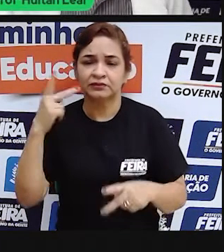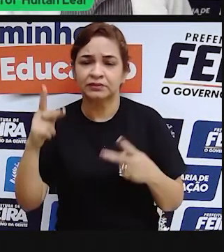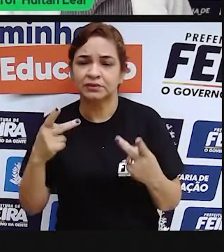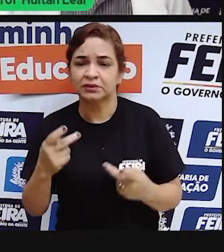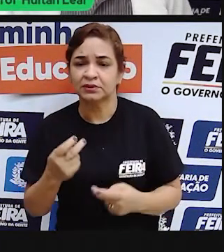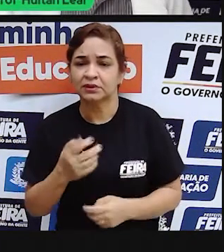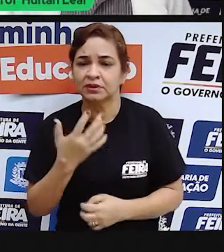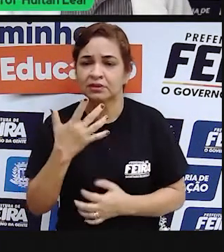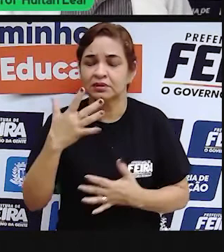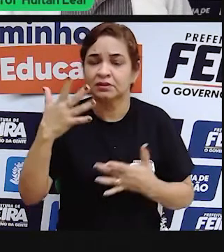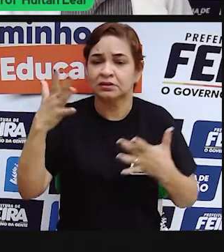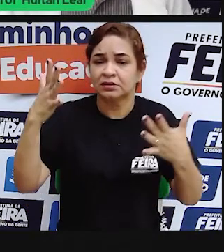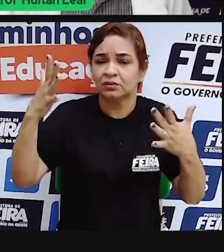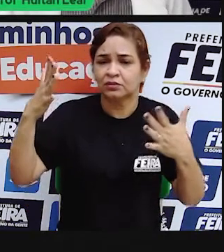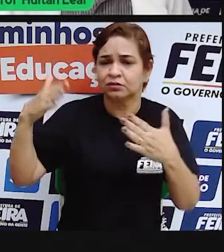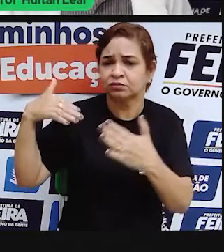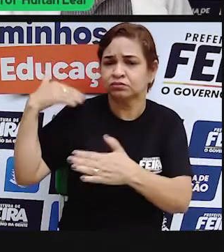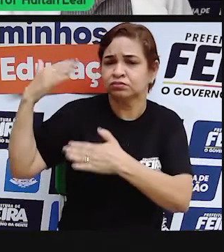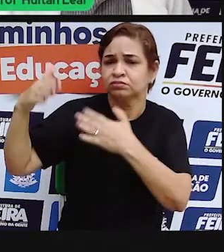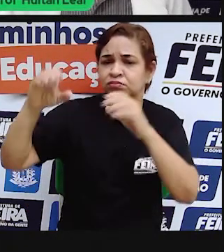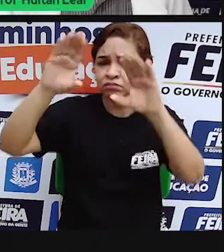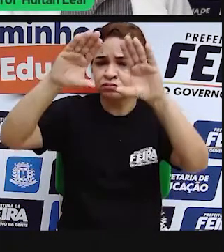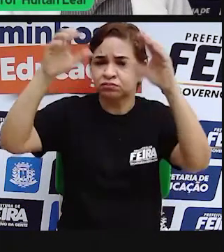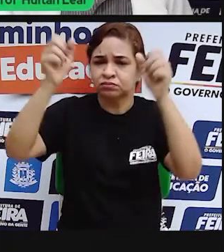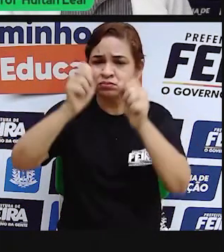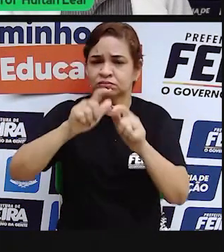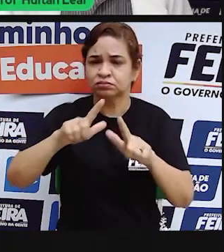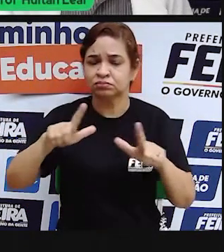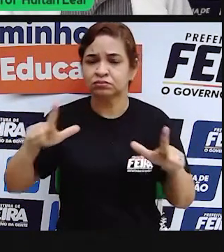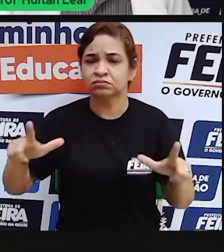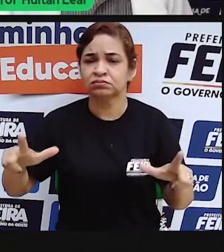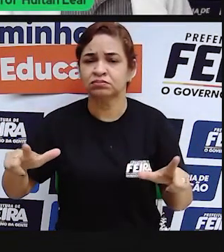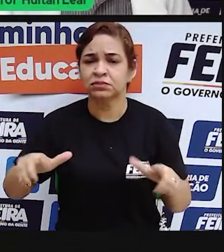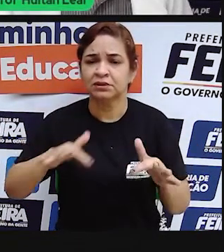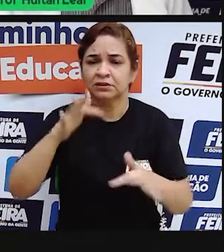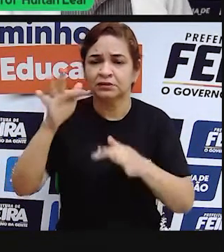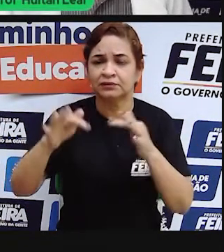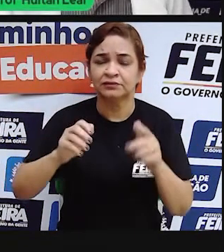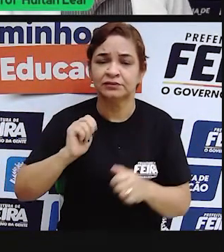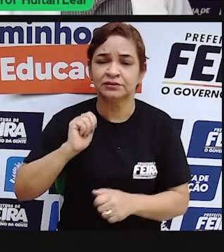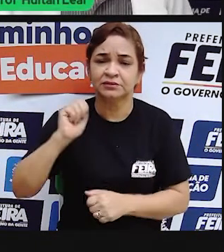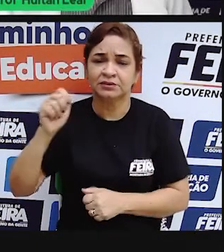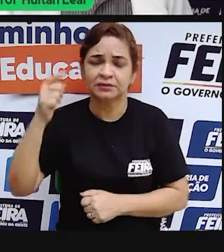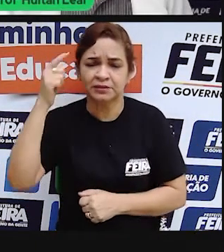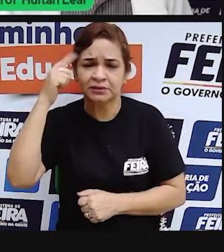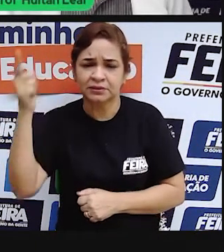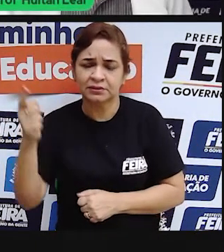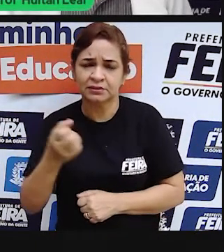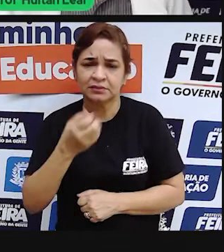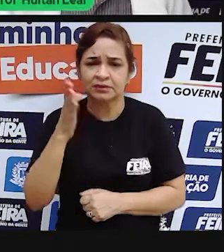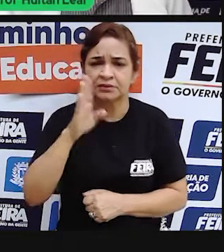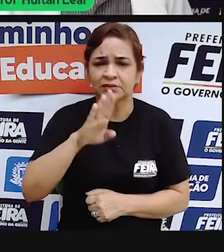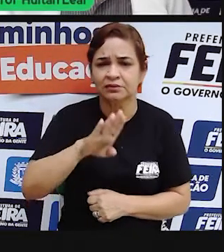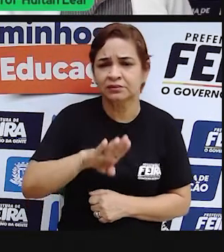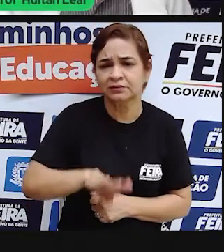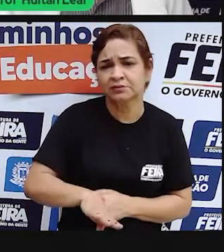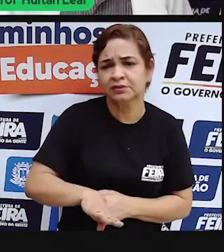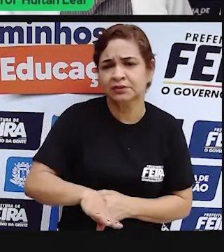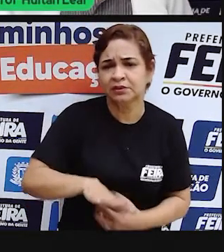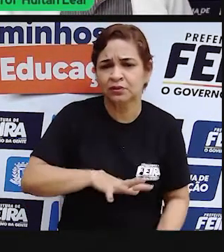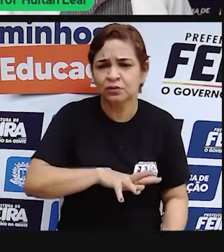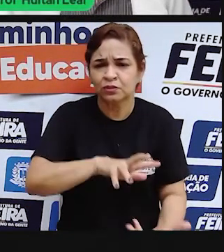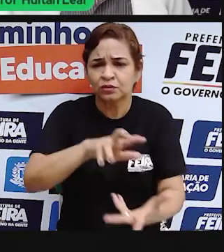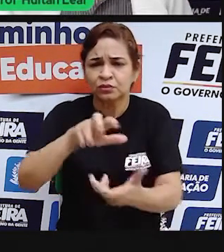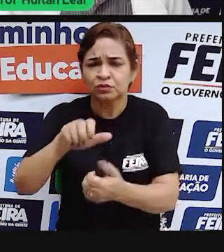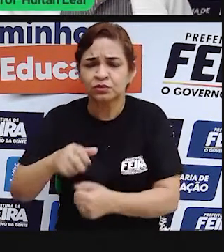dos temporais, do céu azul, das flores de abril, pensar além do bem e do mal, lembrar de coisas que ninguém viu. O mundo